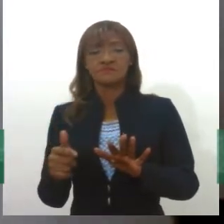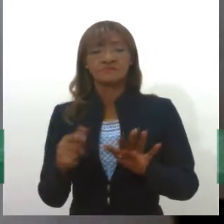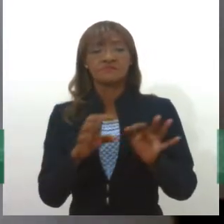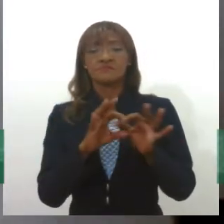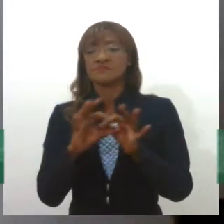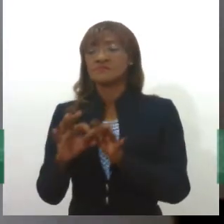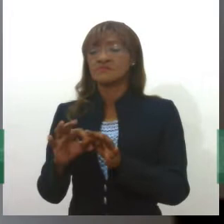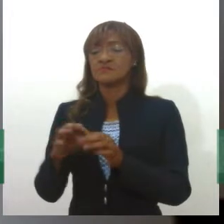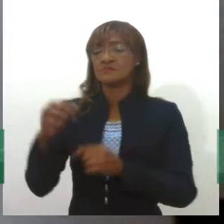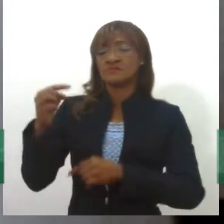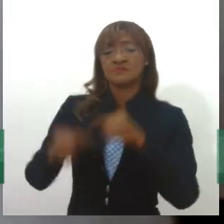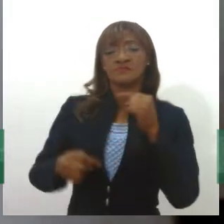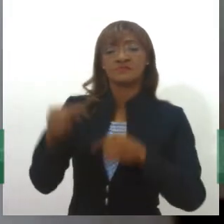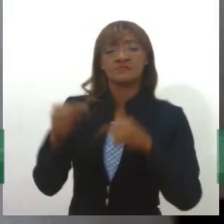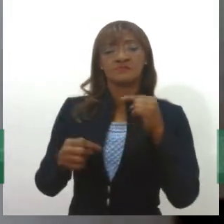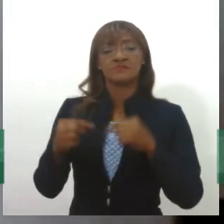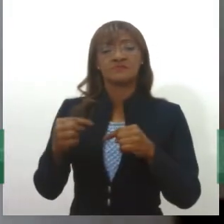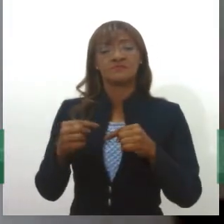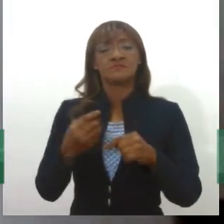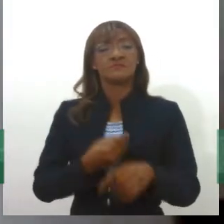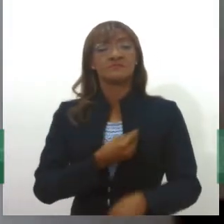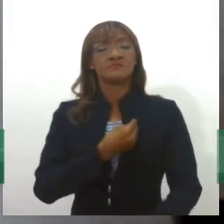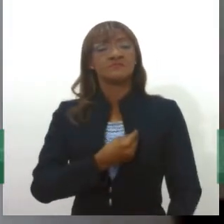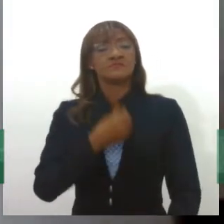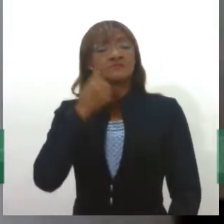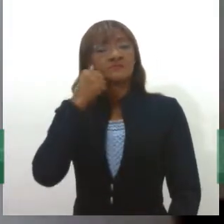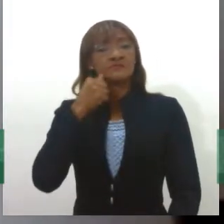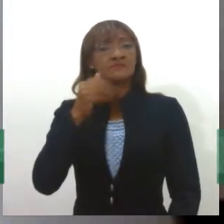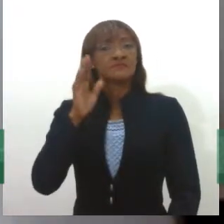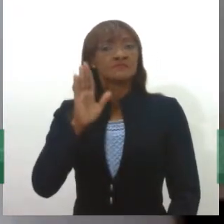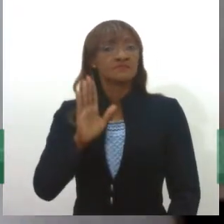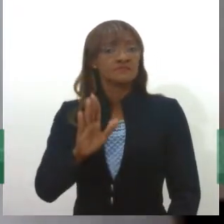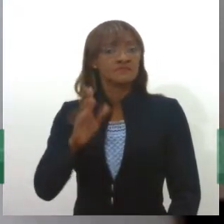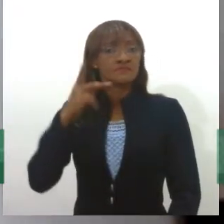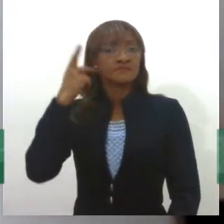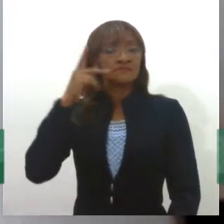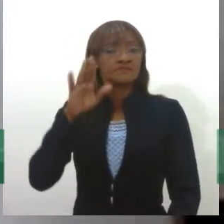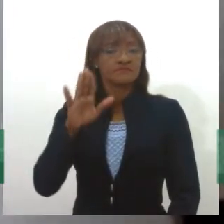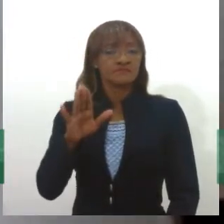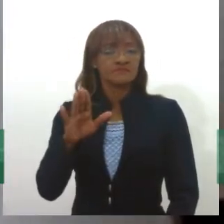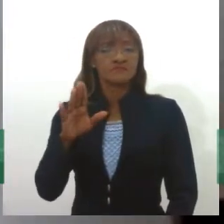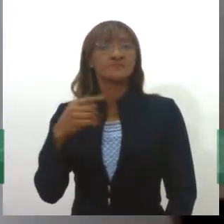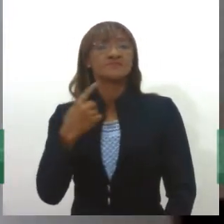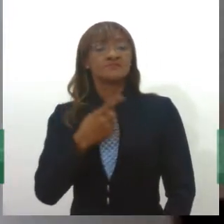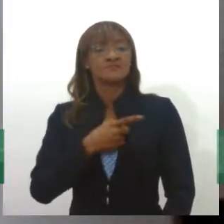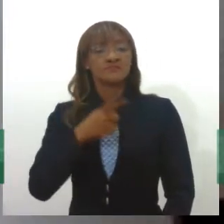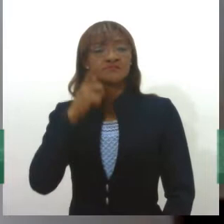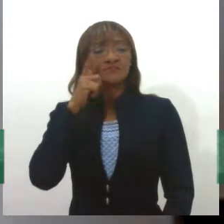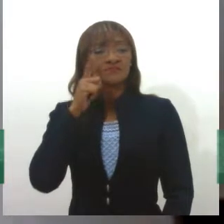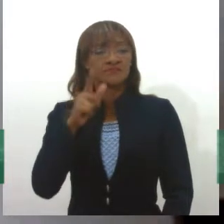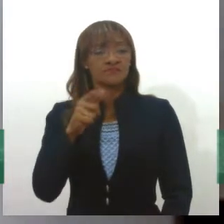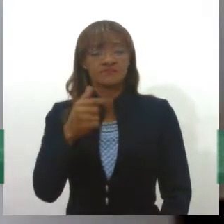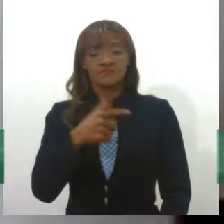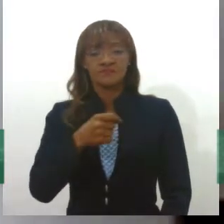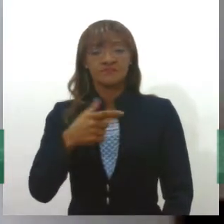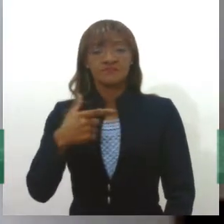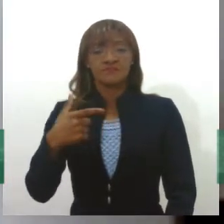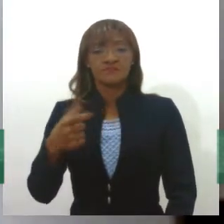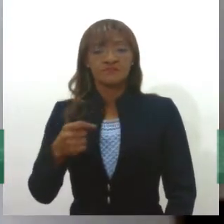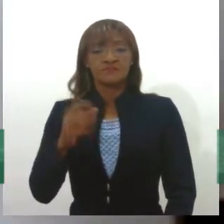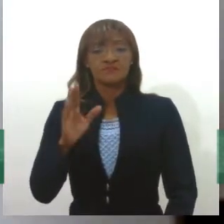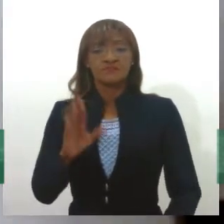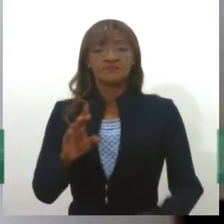não se discuta a participação política da mulher. Eu acho que nesse sentido a gente teve um ganho nas eleições de 2020, né?